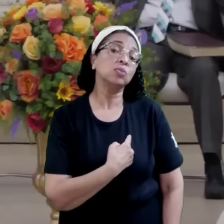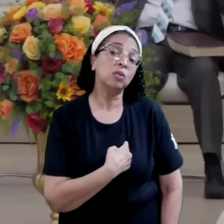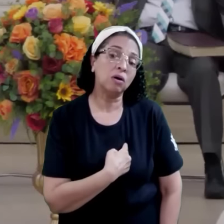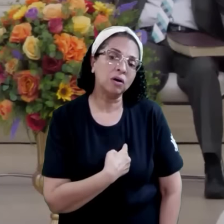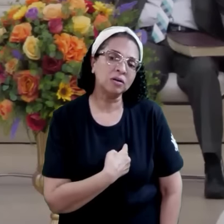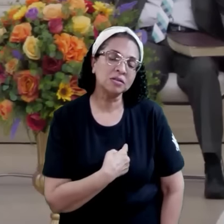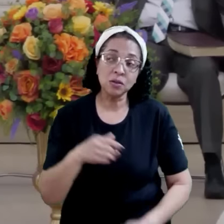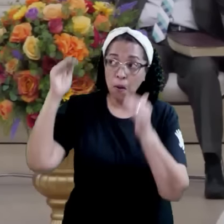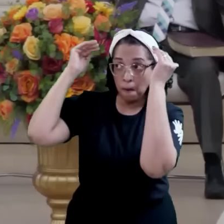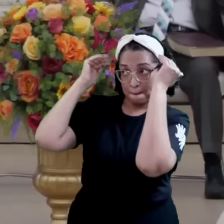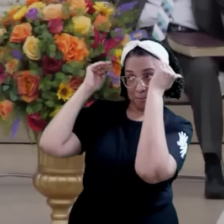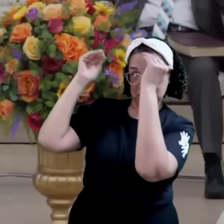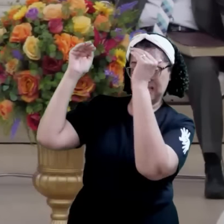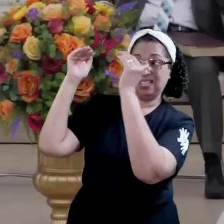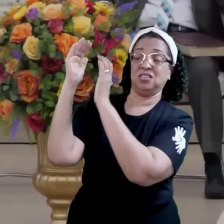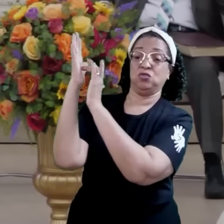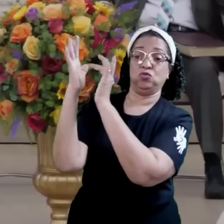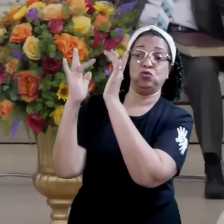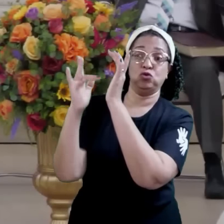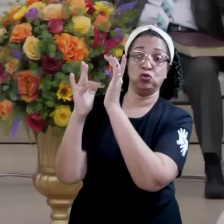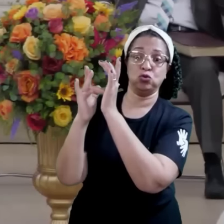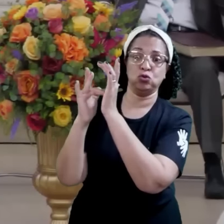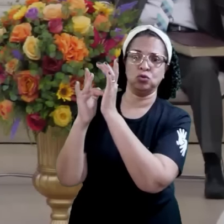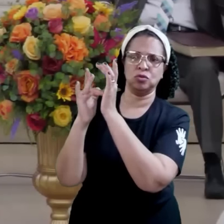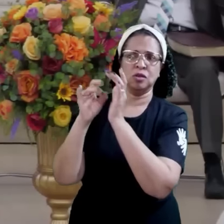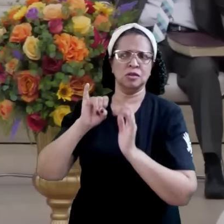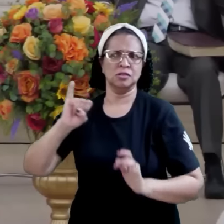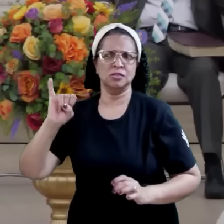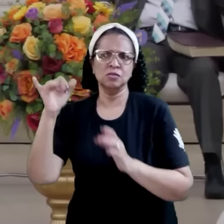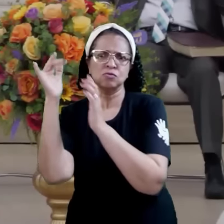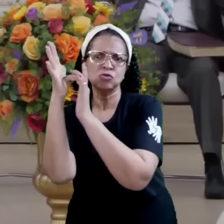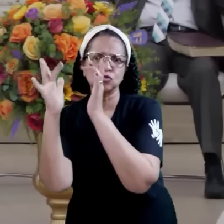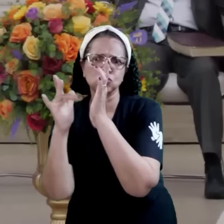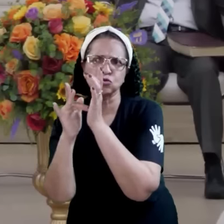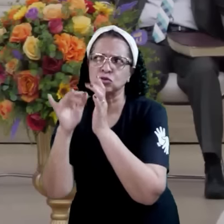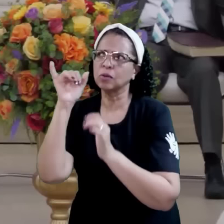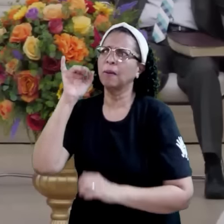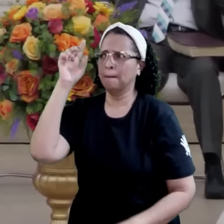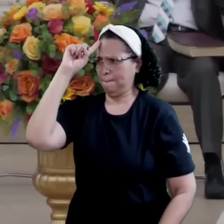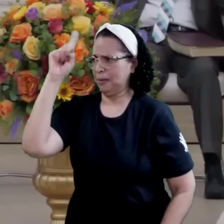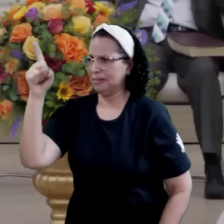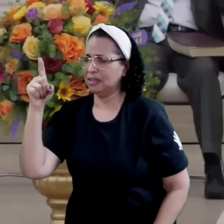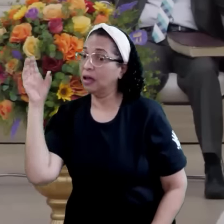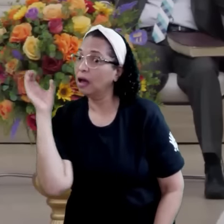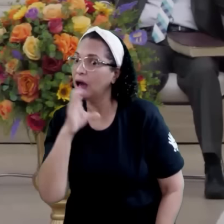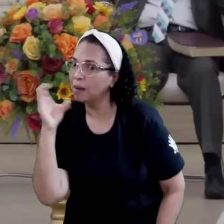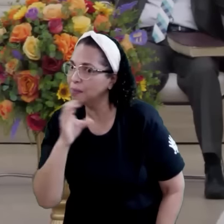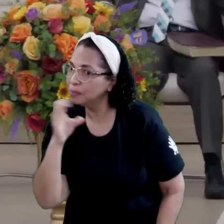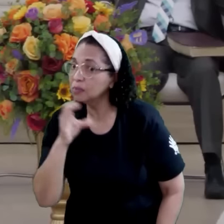foi eu eu não vou Vai sim razão é cavalo do diabo crente não tem razão